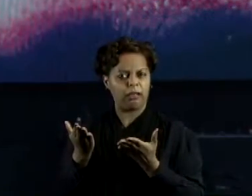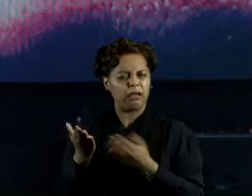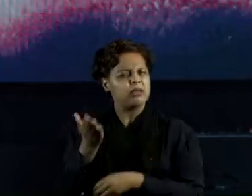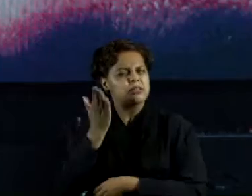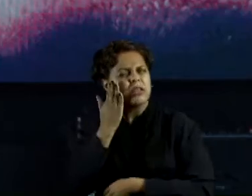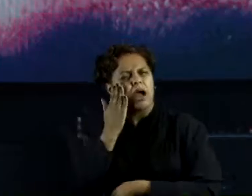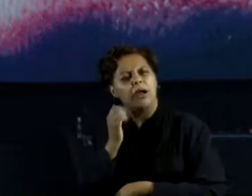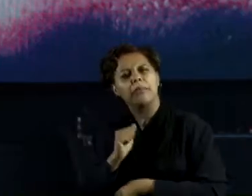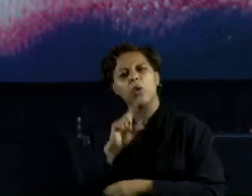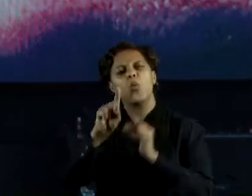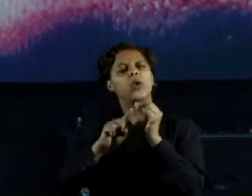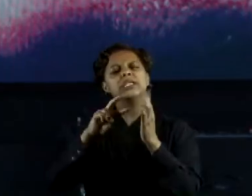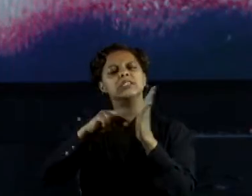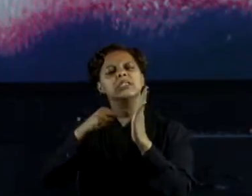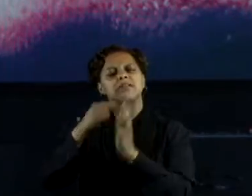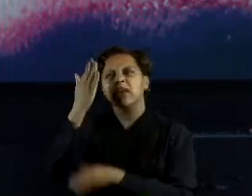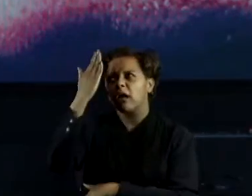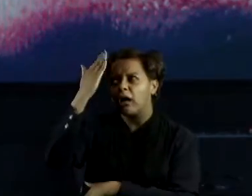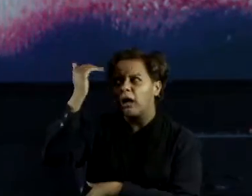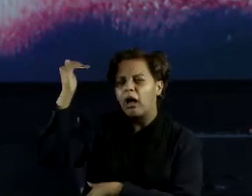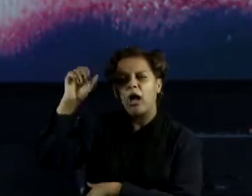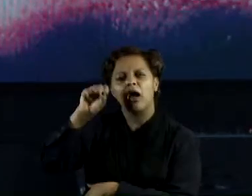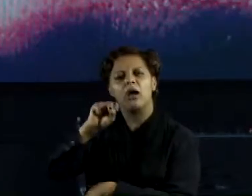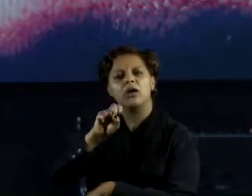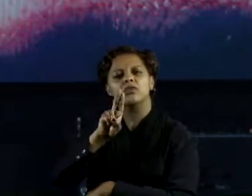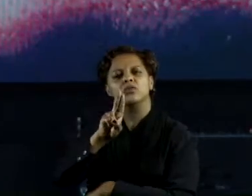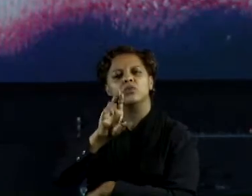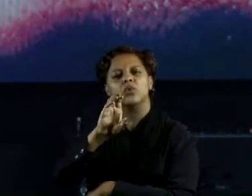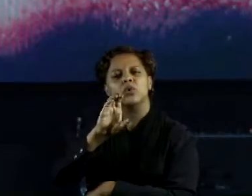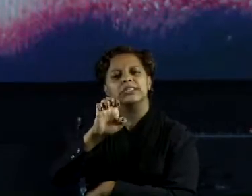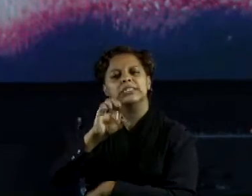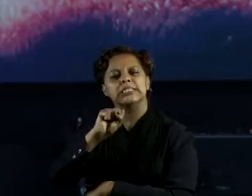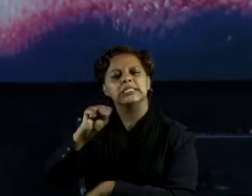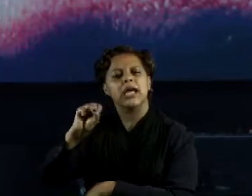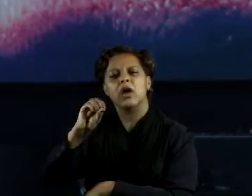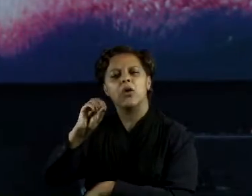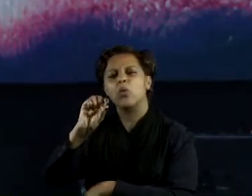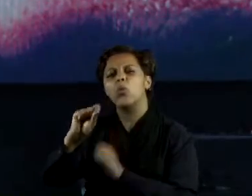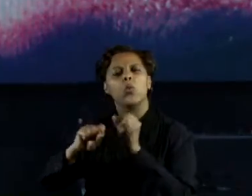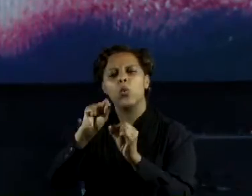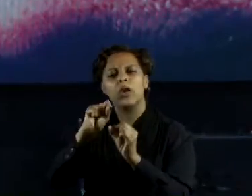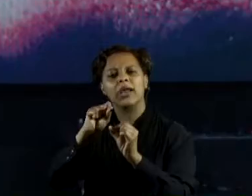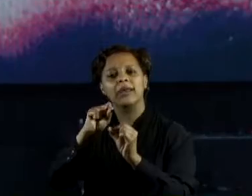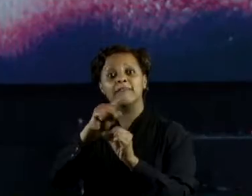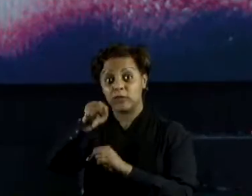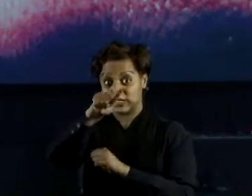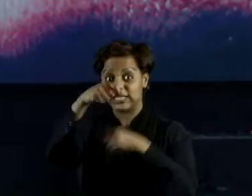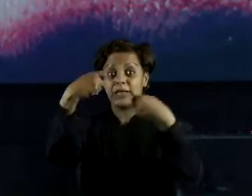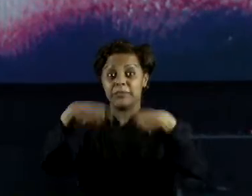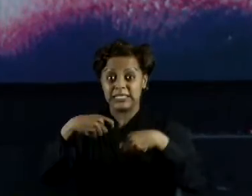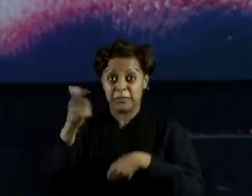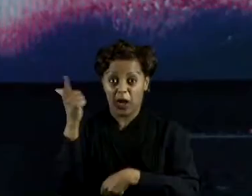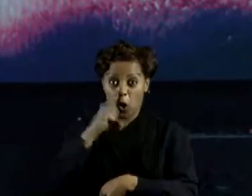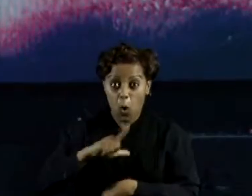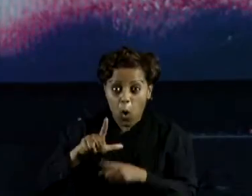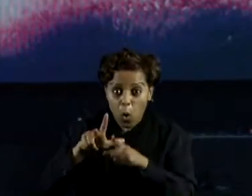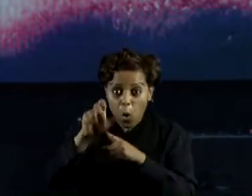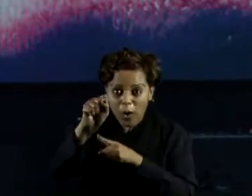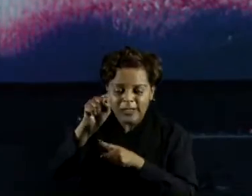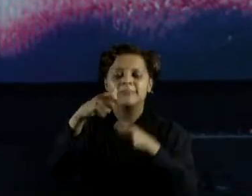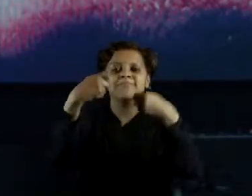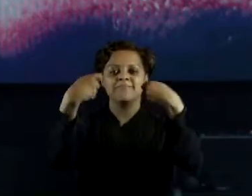sucesso para alcançar o propósito requer decisões.